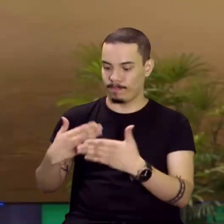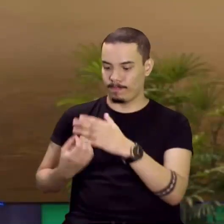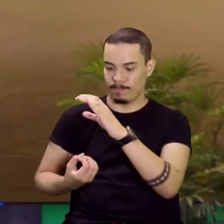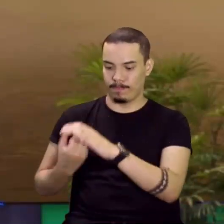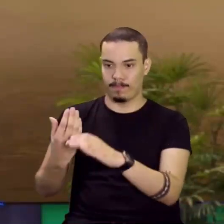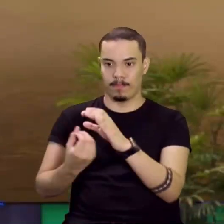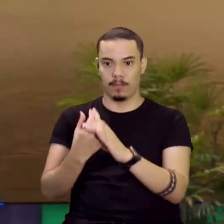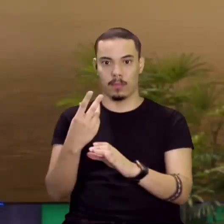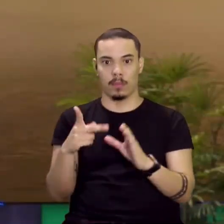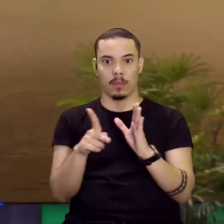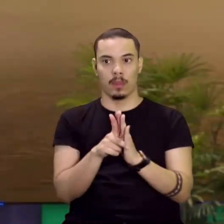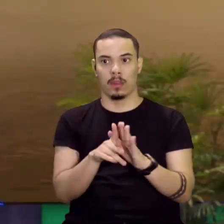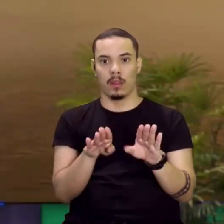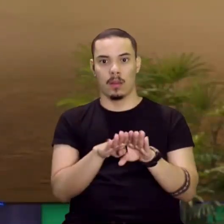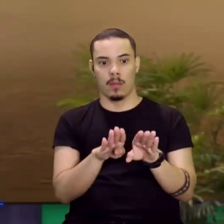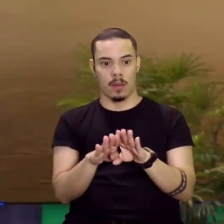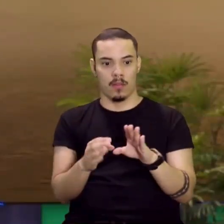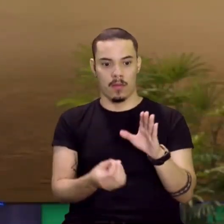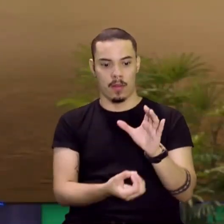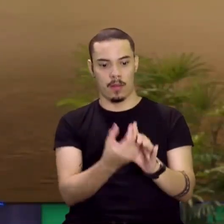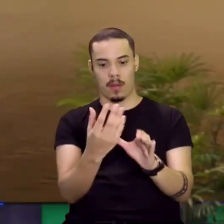origem à bacia